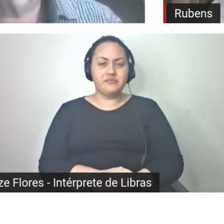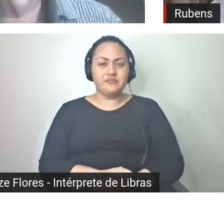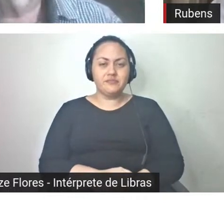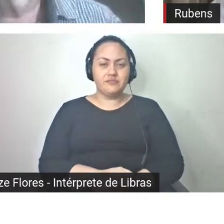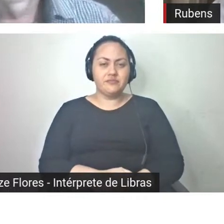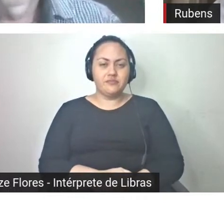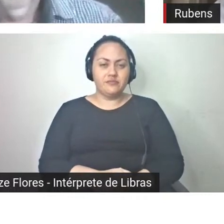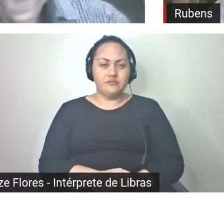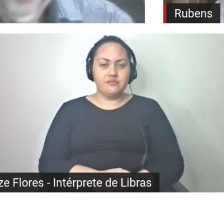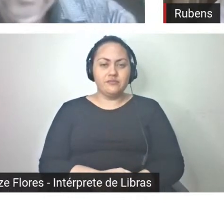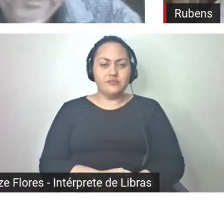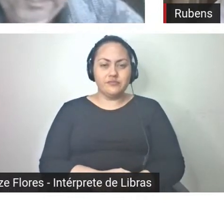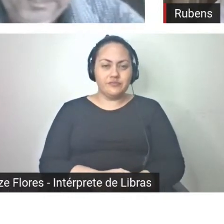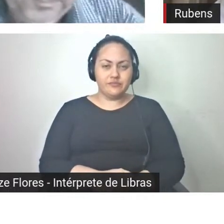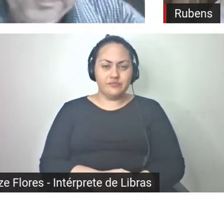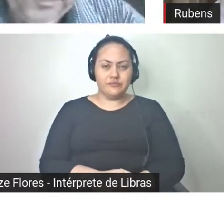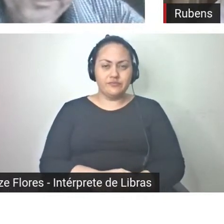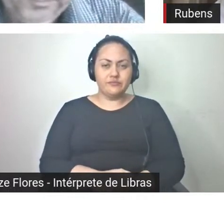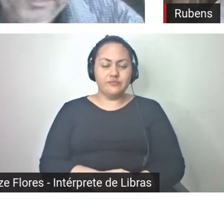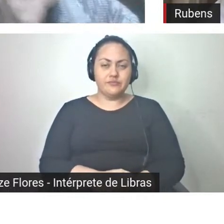PowerPoint, with